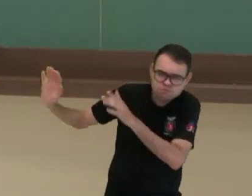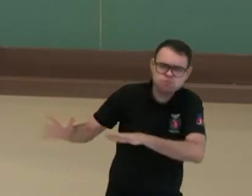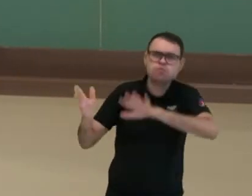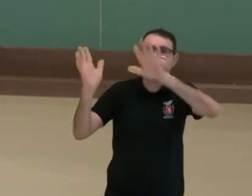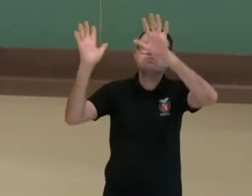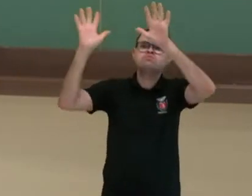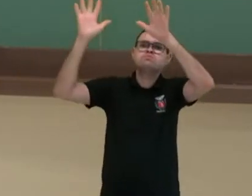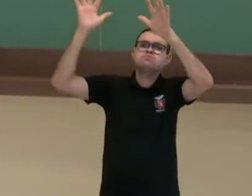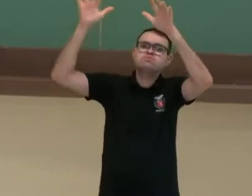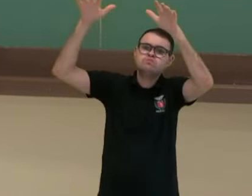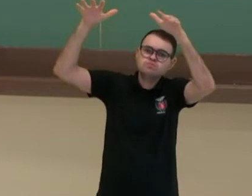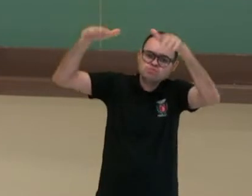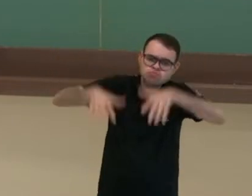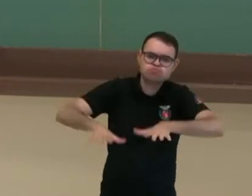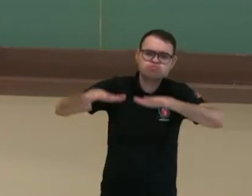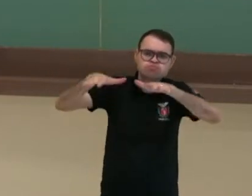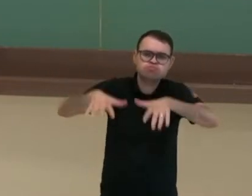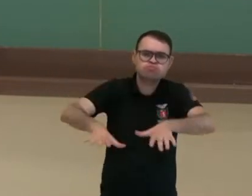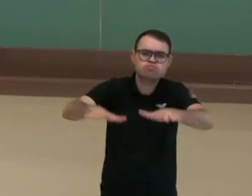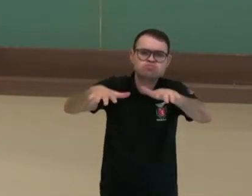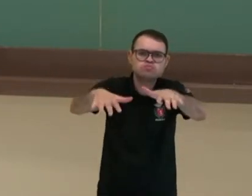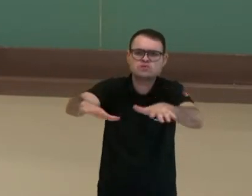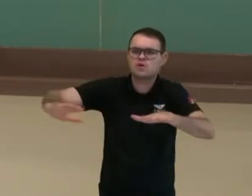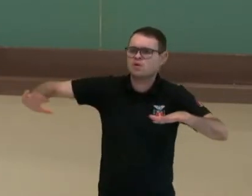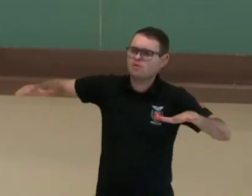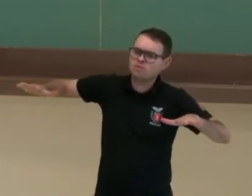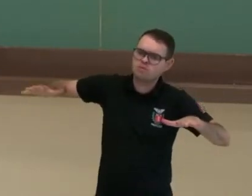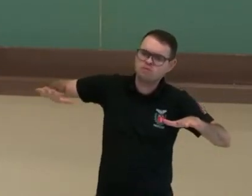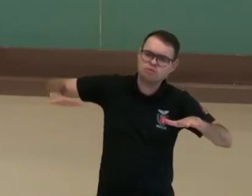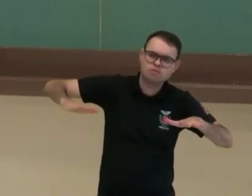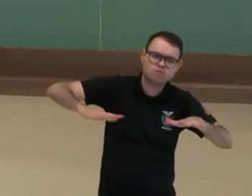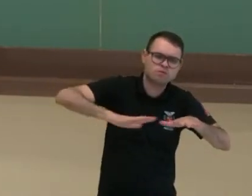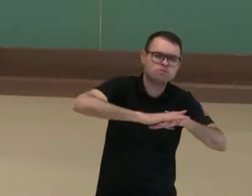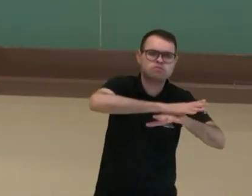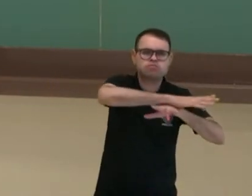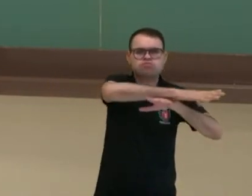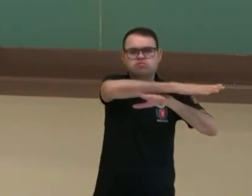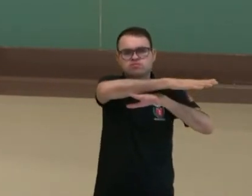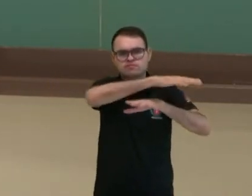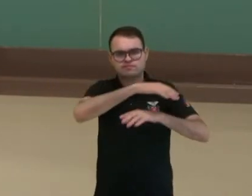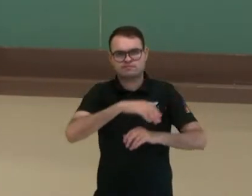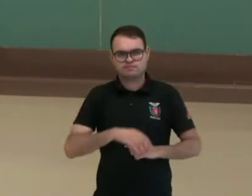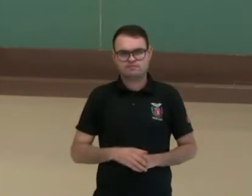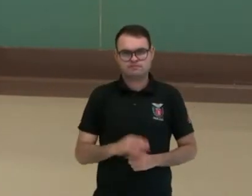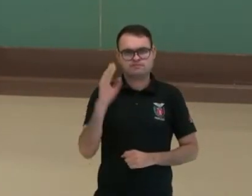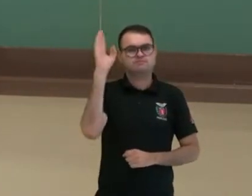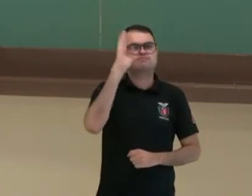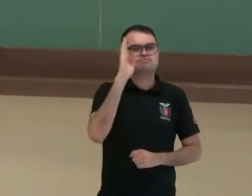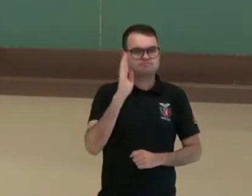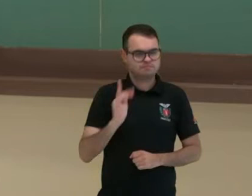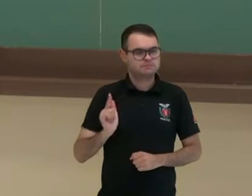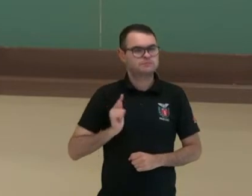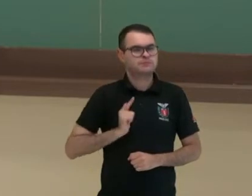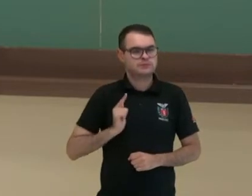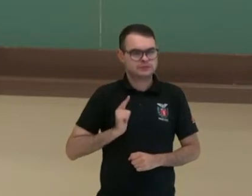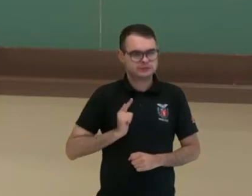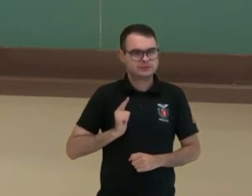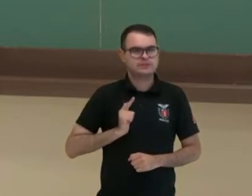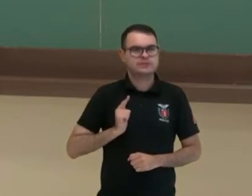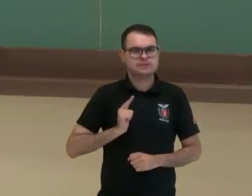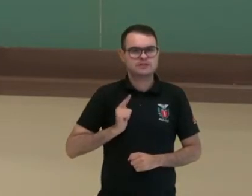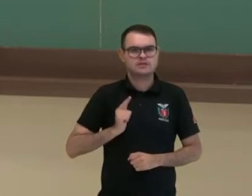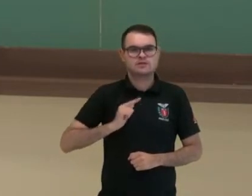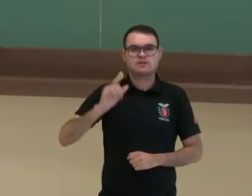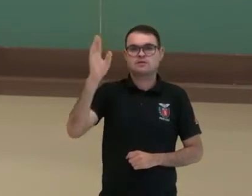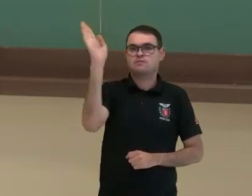chegam até a costa, a região litorânea. E o Brasil tem uma grande faixa litorânea.